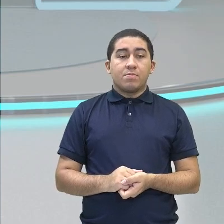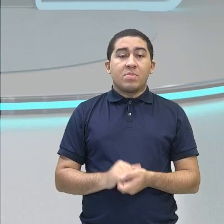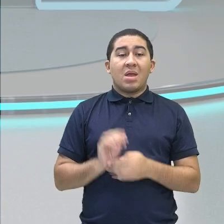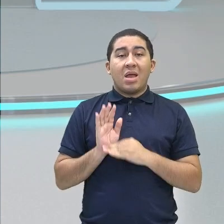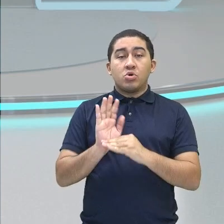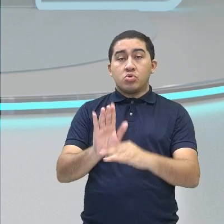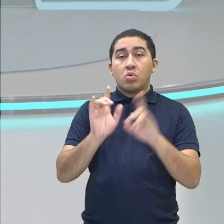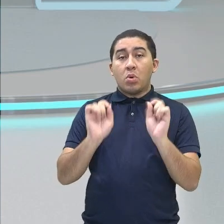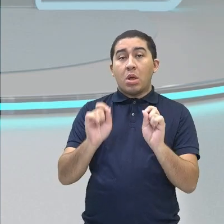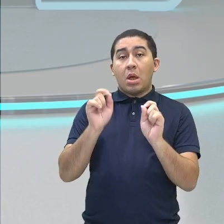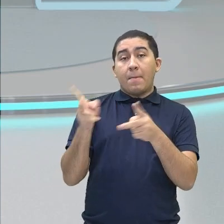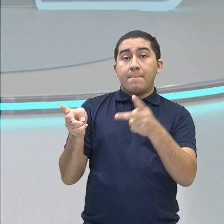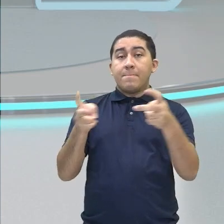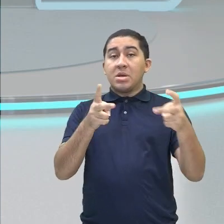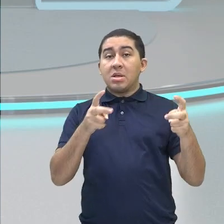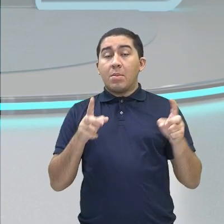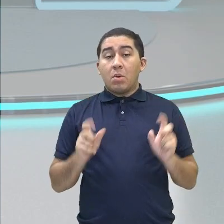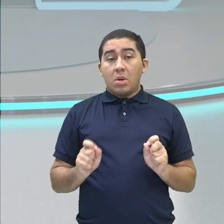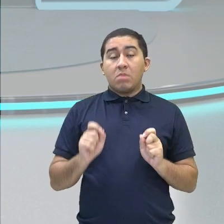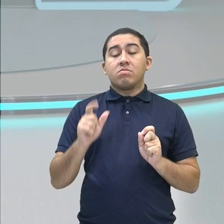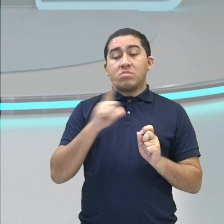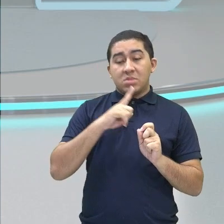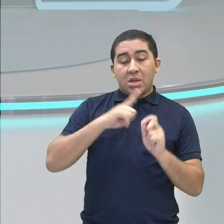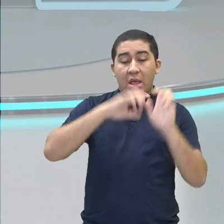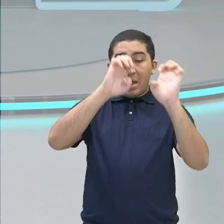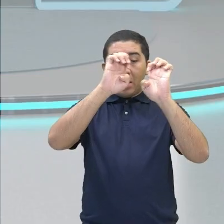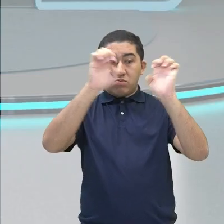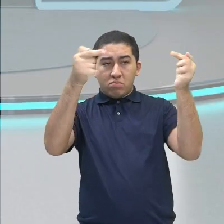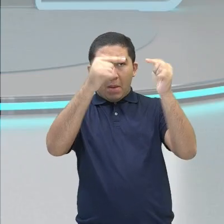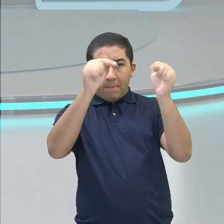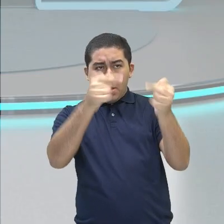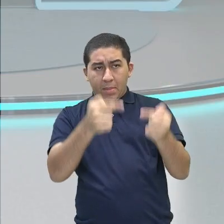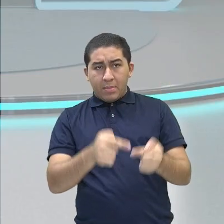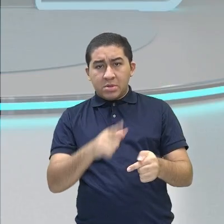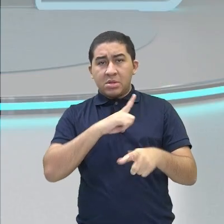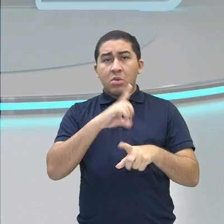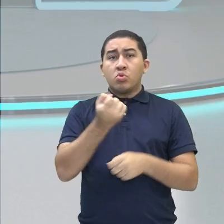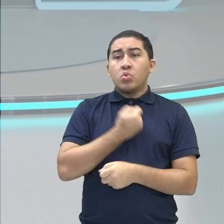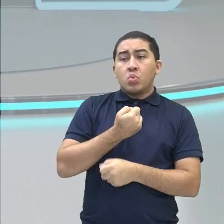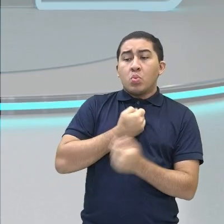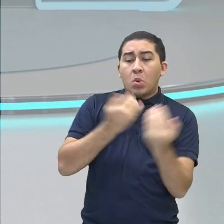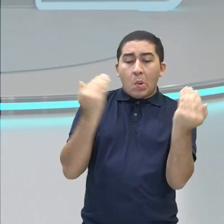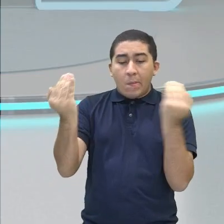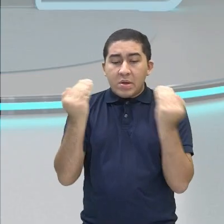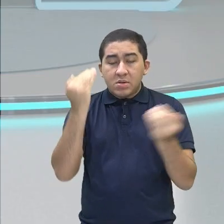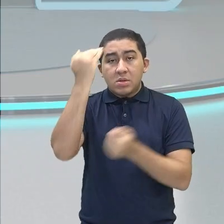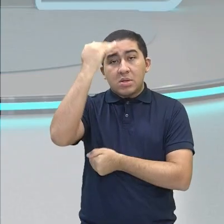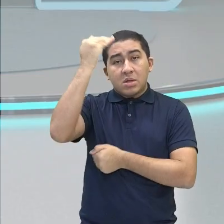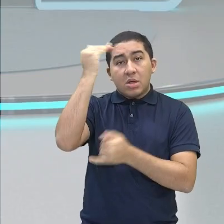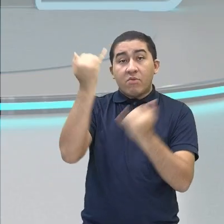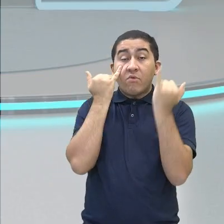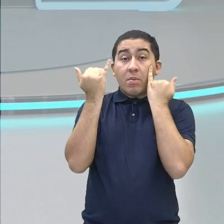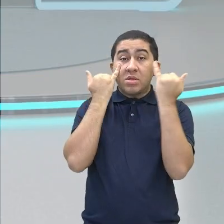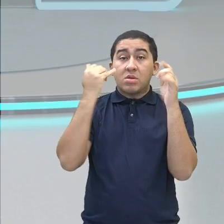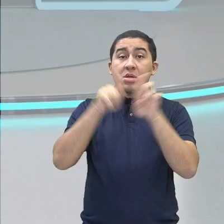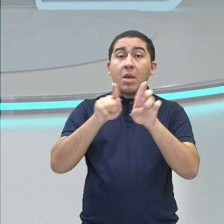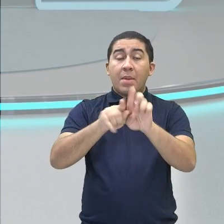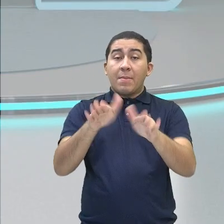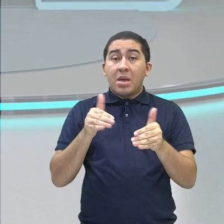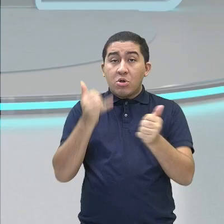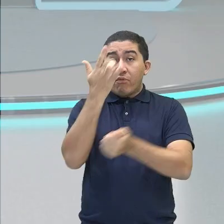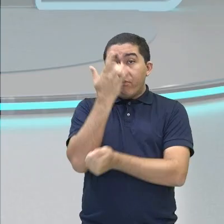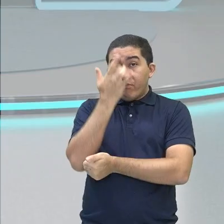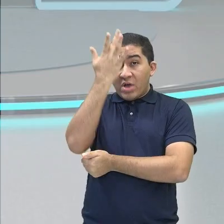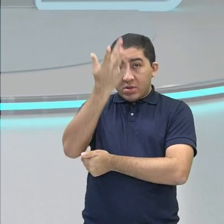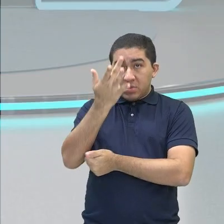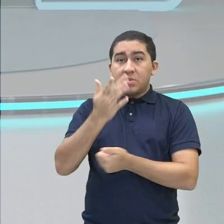ajudar a enxergar padrões. Vão comparar números para entender informações com mais